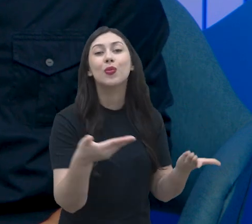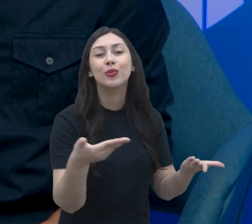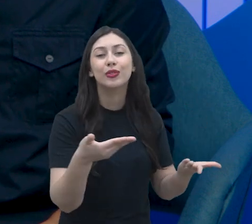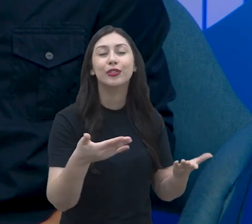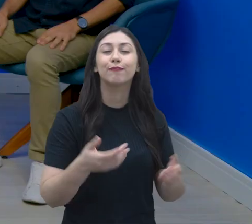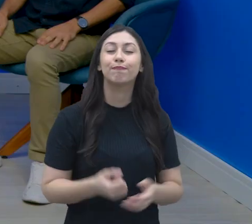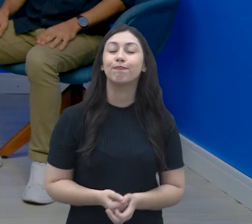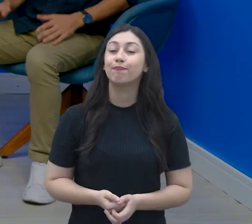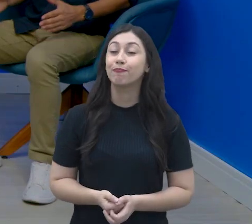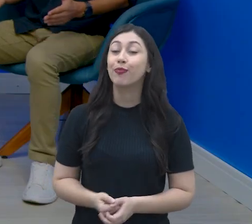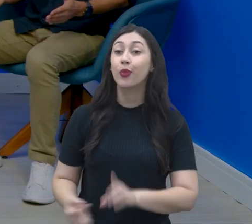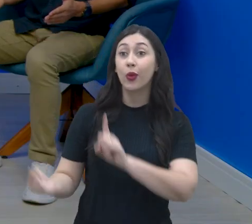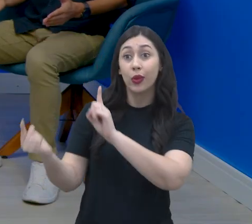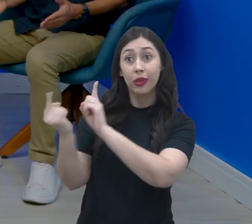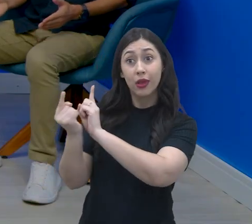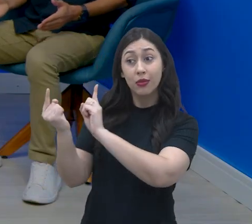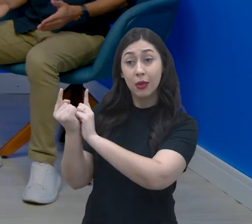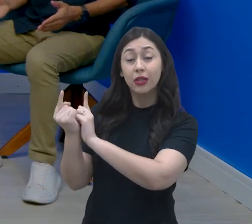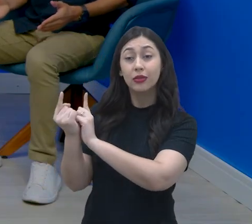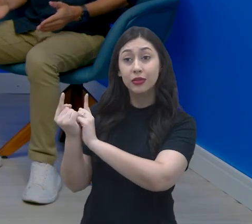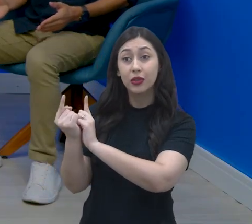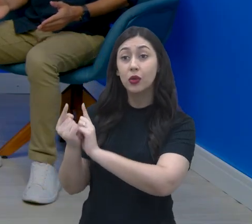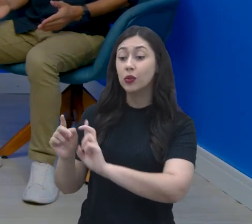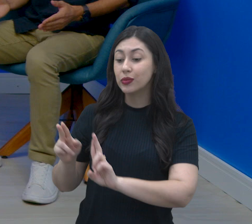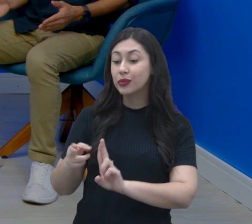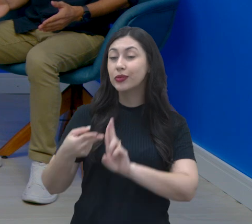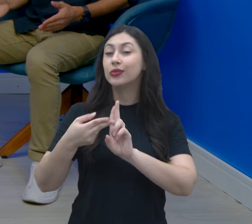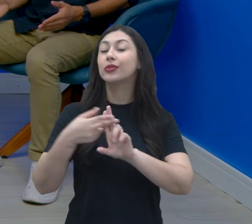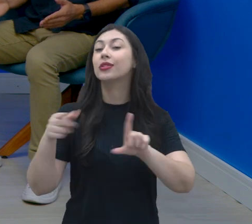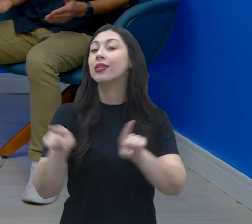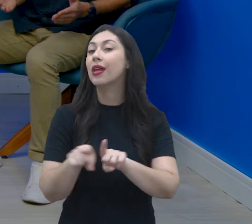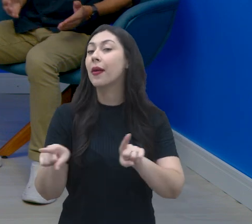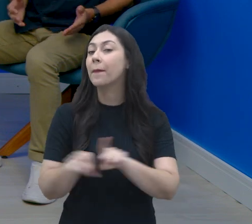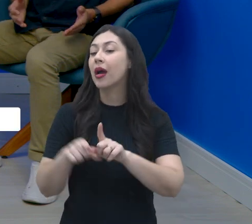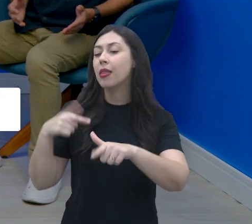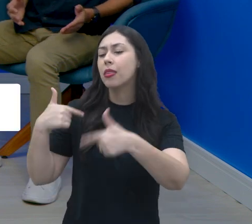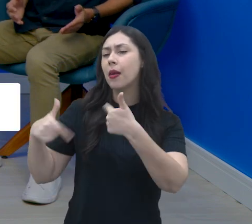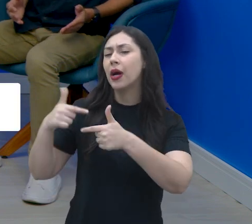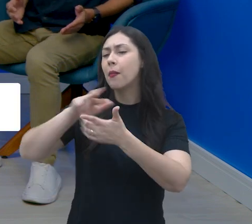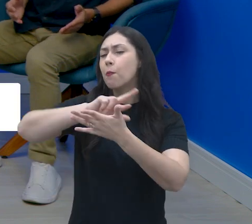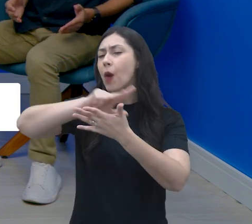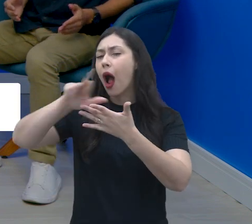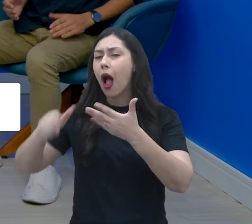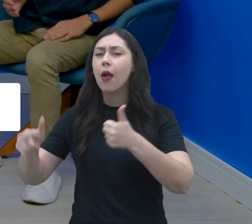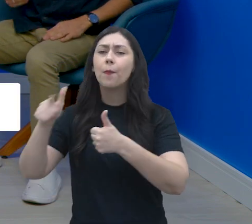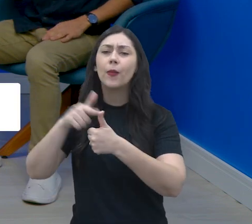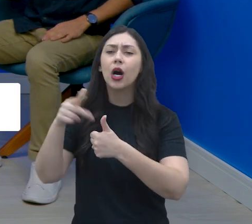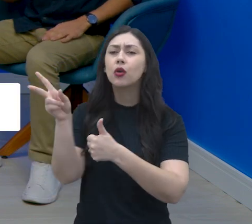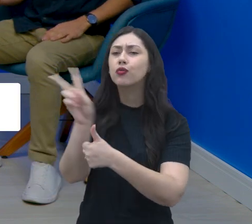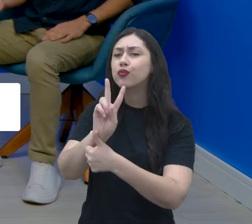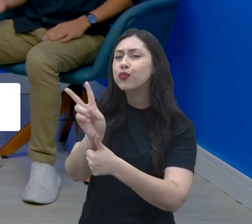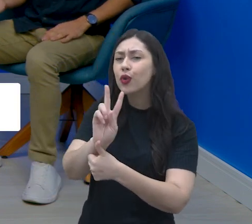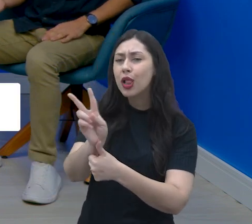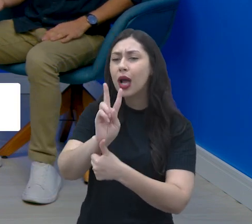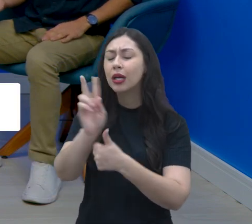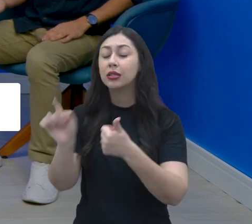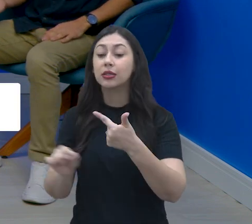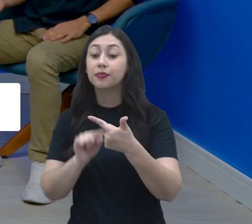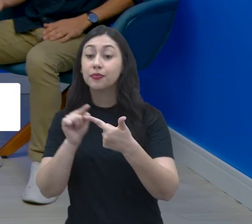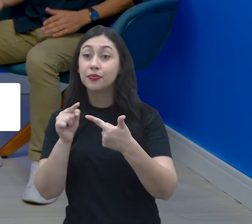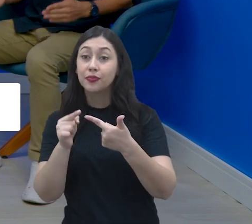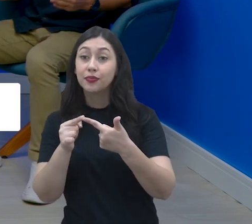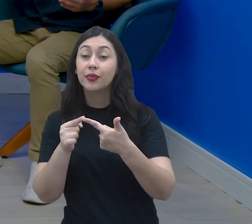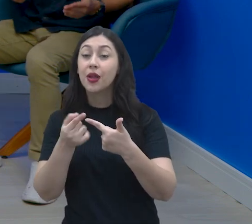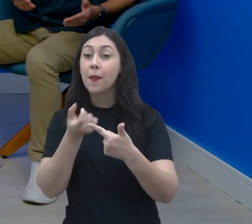presente. E além do atendimento médico, o SUS também trabalha com outras frentes, como vigilância em saúde